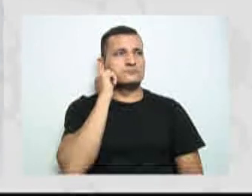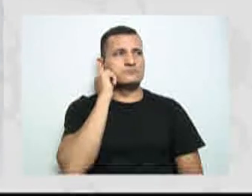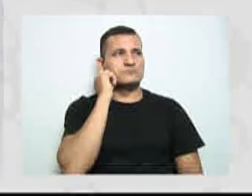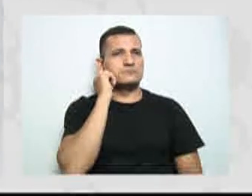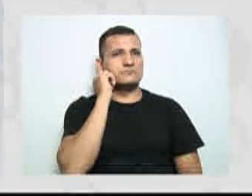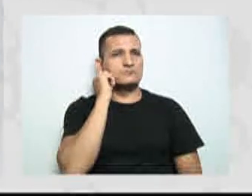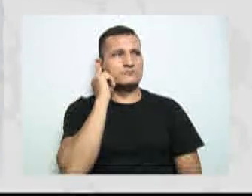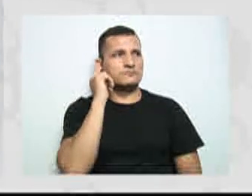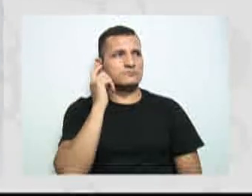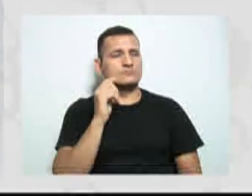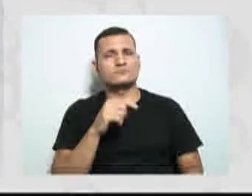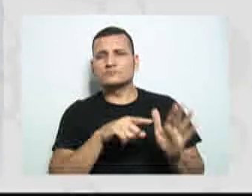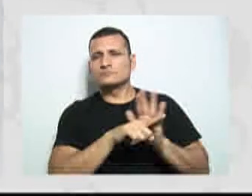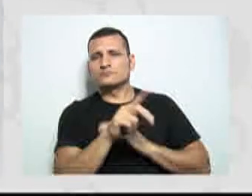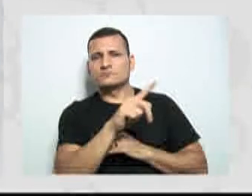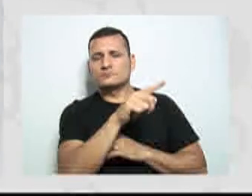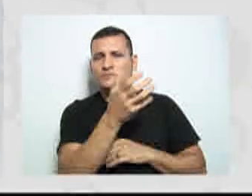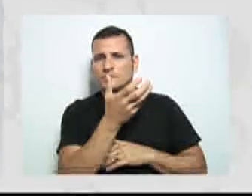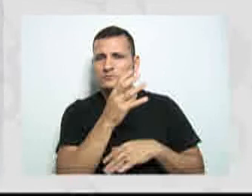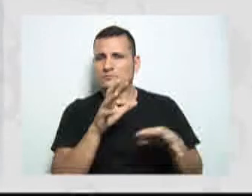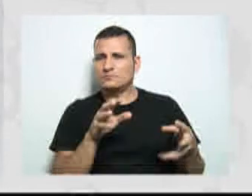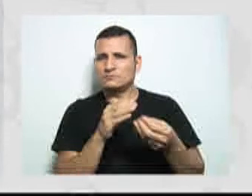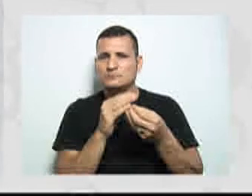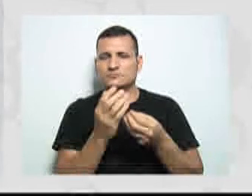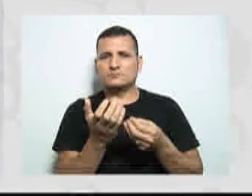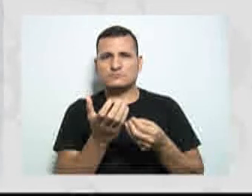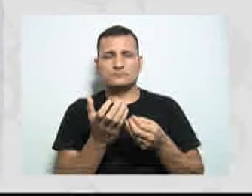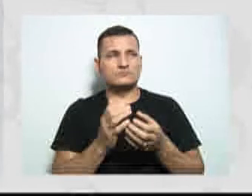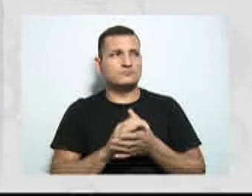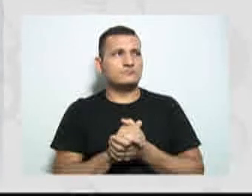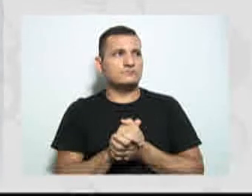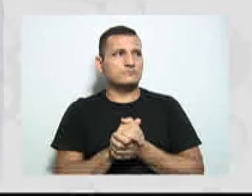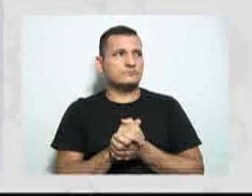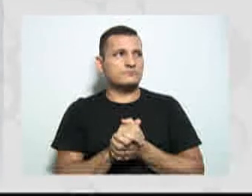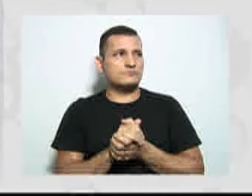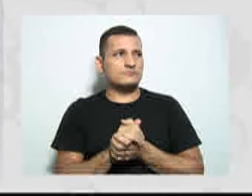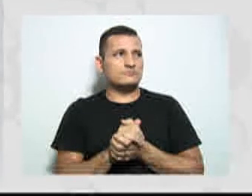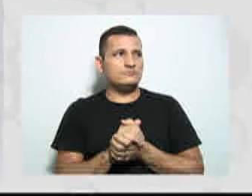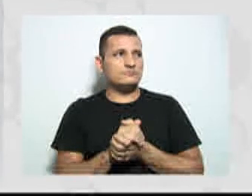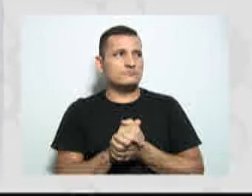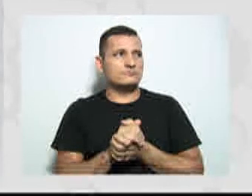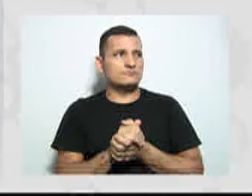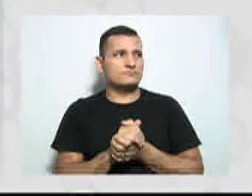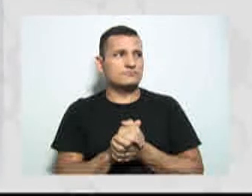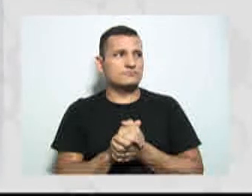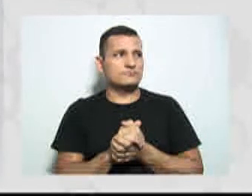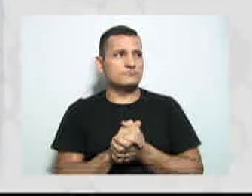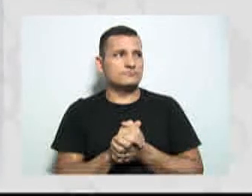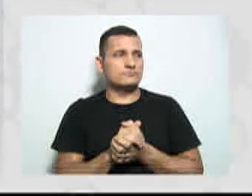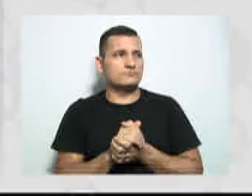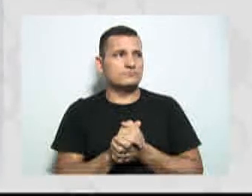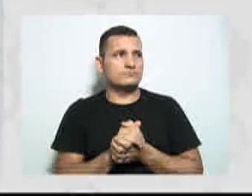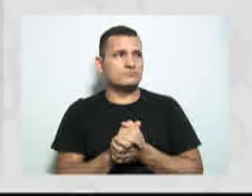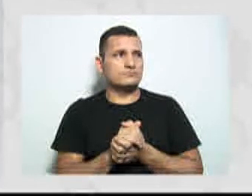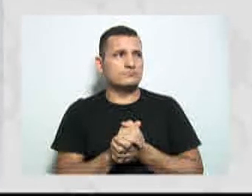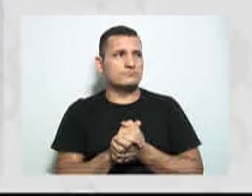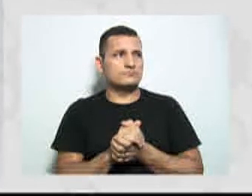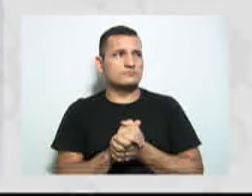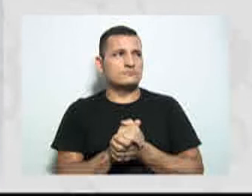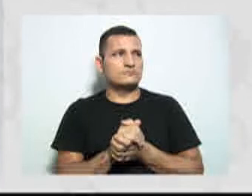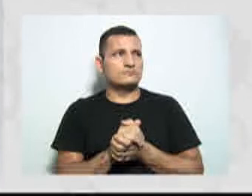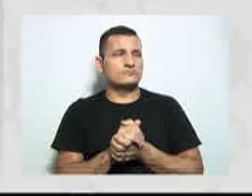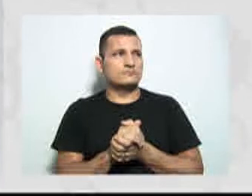Professora Fernanda, a senhora quer fazer alguma observação com relação ao custeio fixo e variável? É o custeio direto variável, o custeio